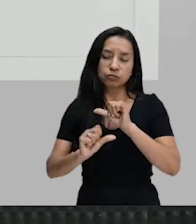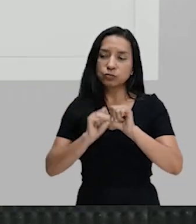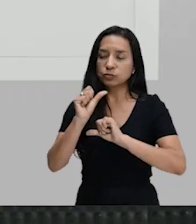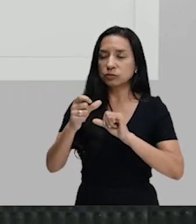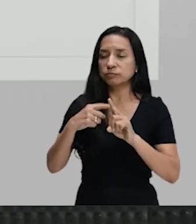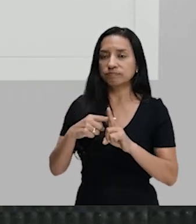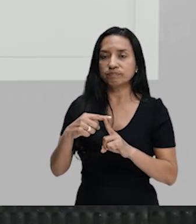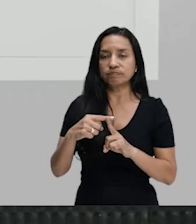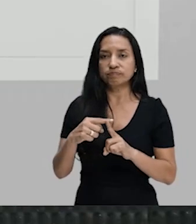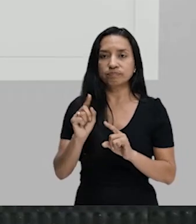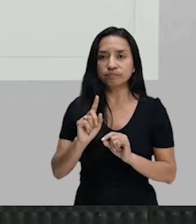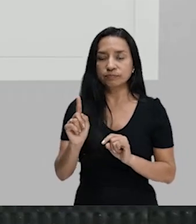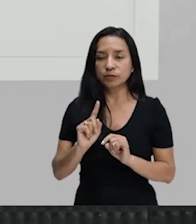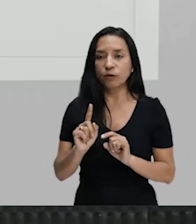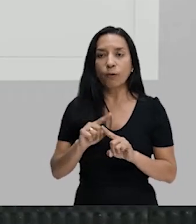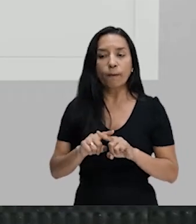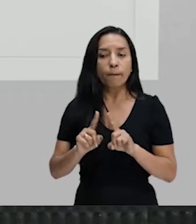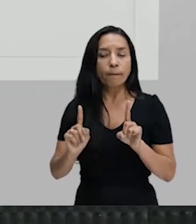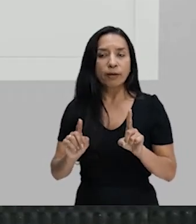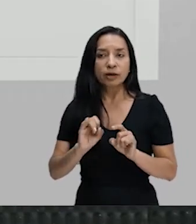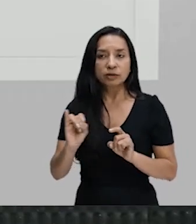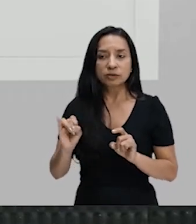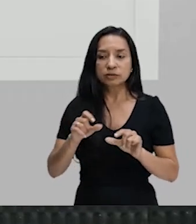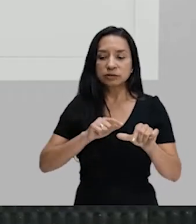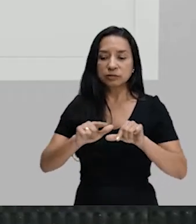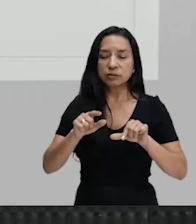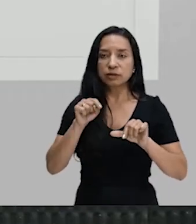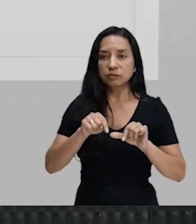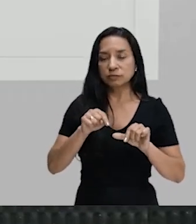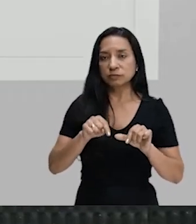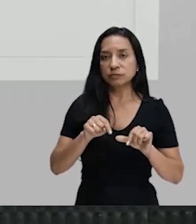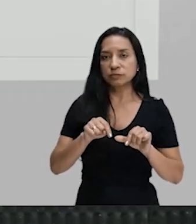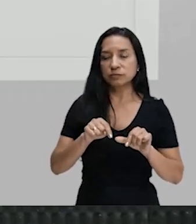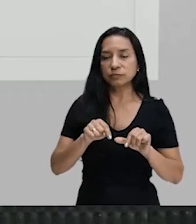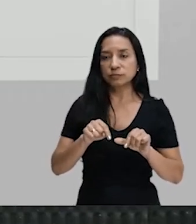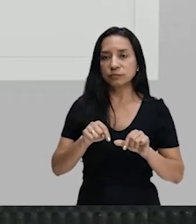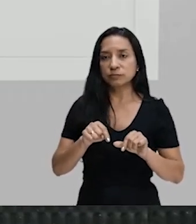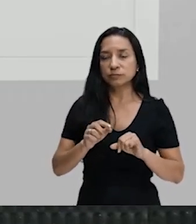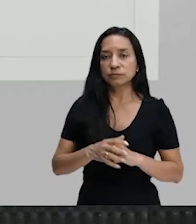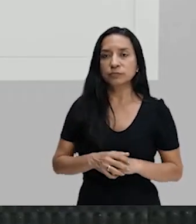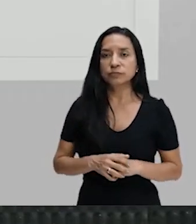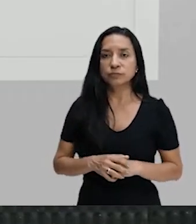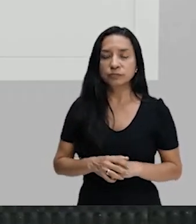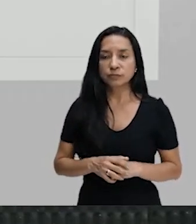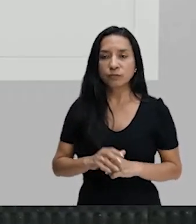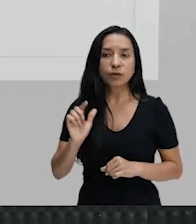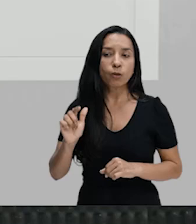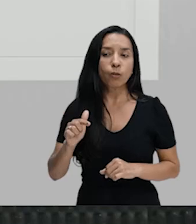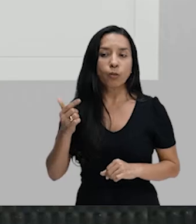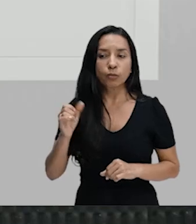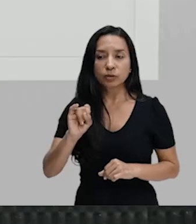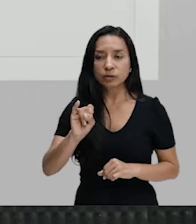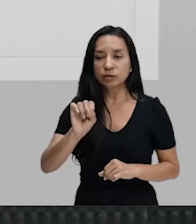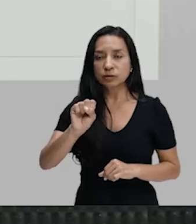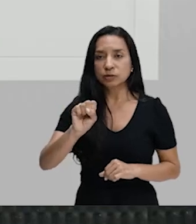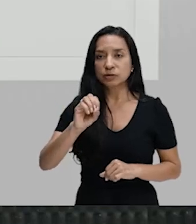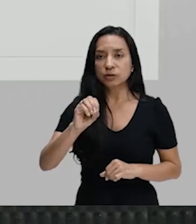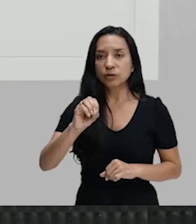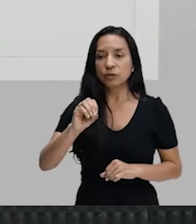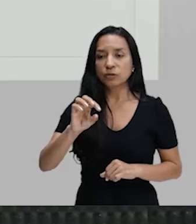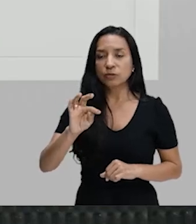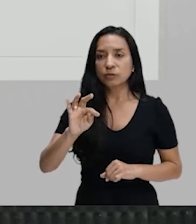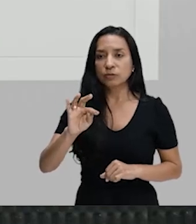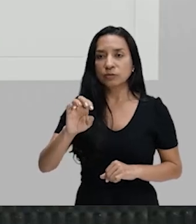temperatura, certo? Mas se nós trabalharmos aqui a seguinte situação, vamos colocar aqui uma outra isoterma, então